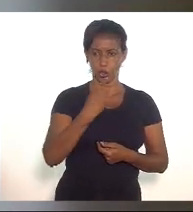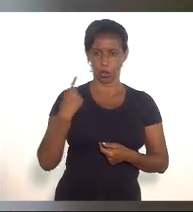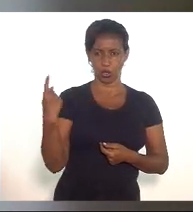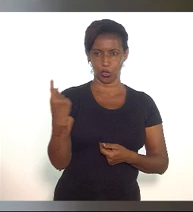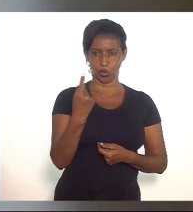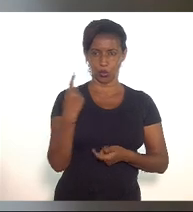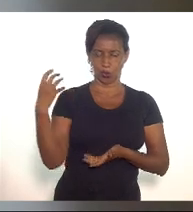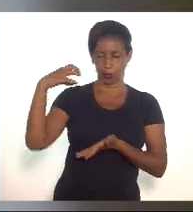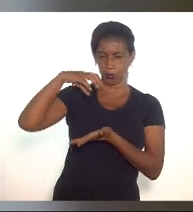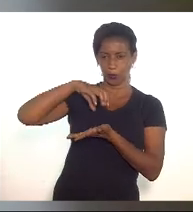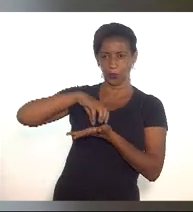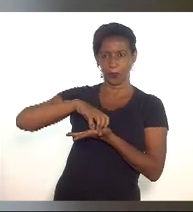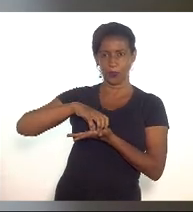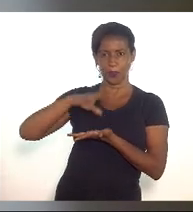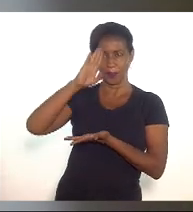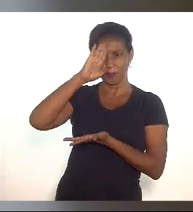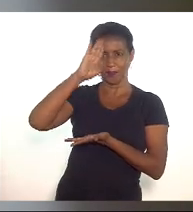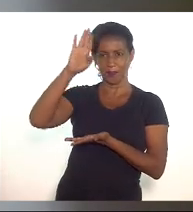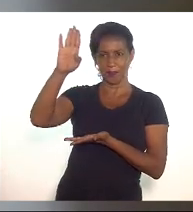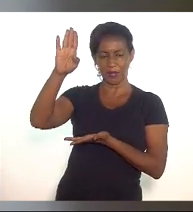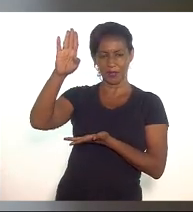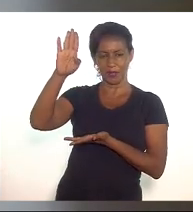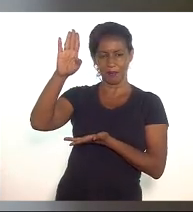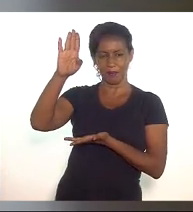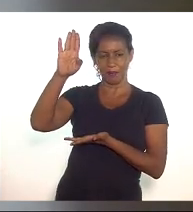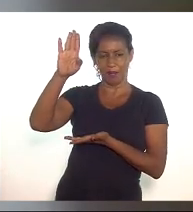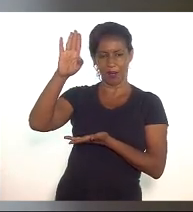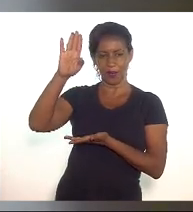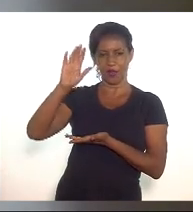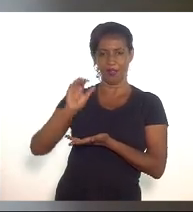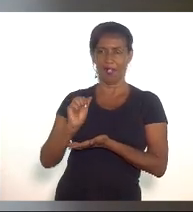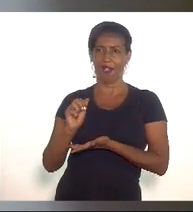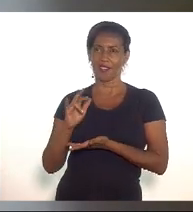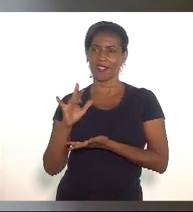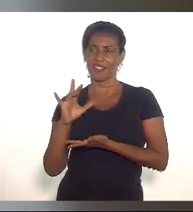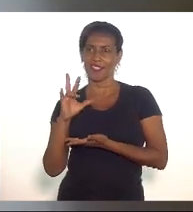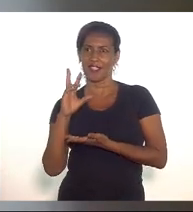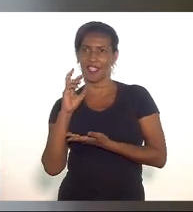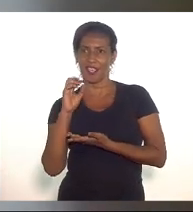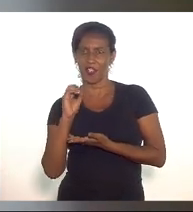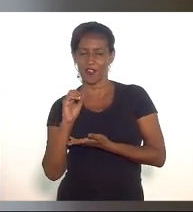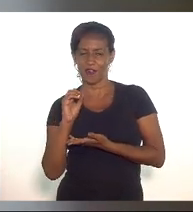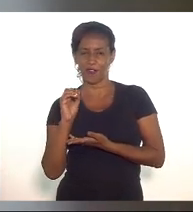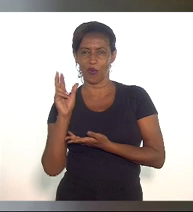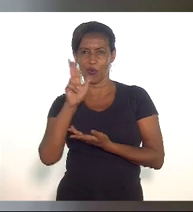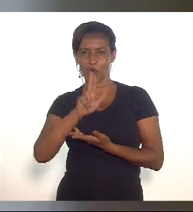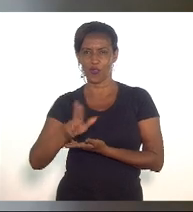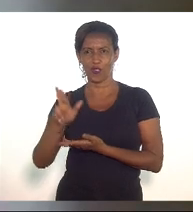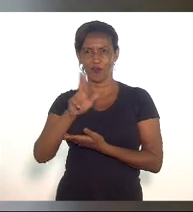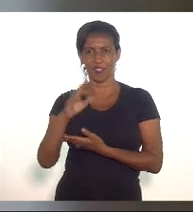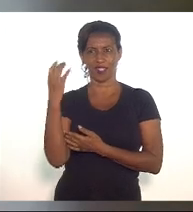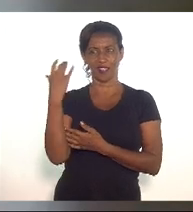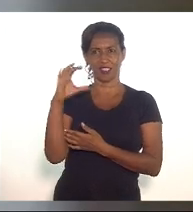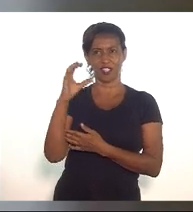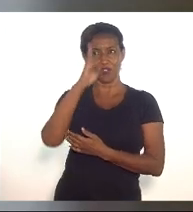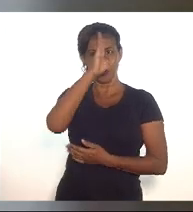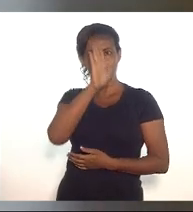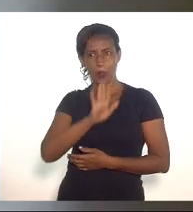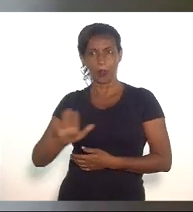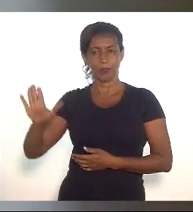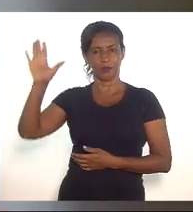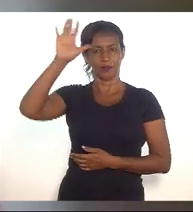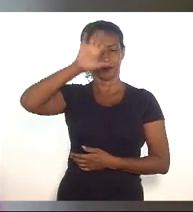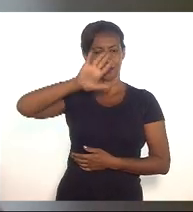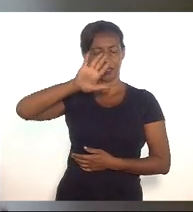sede do principal acervo de instituições universitárias e científicas do Brasil,